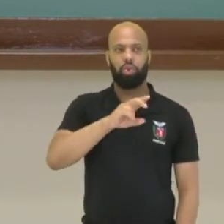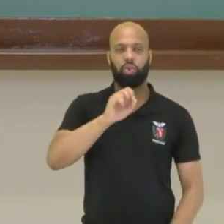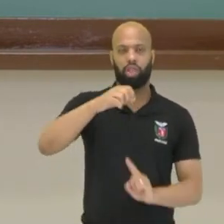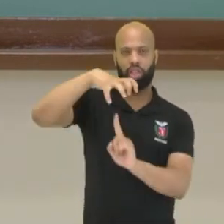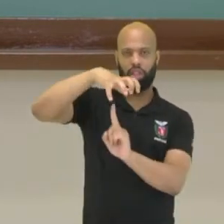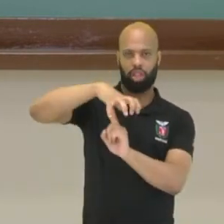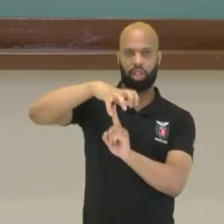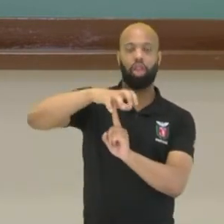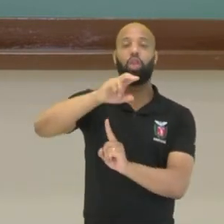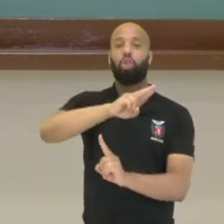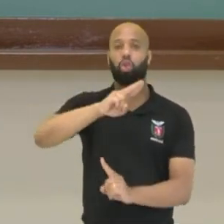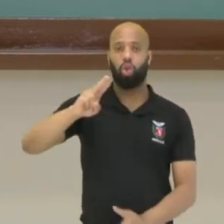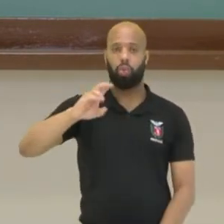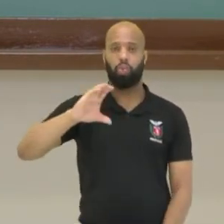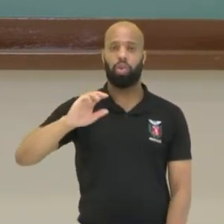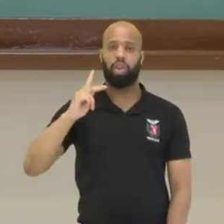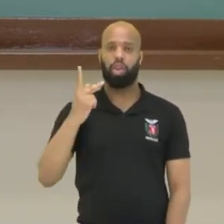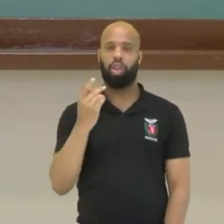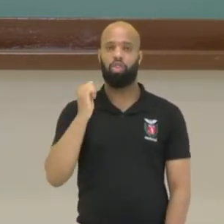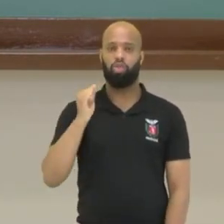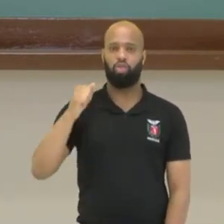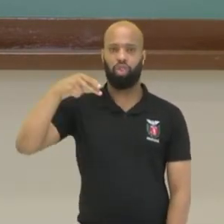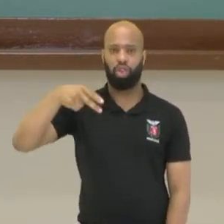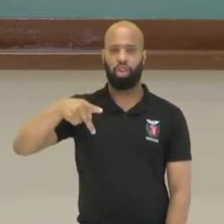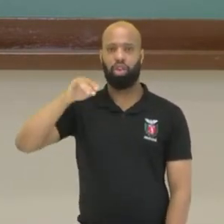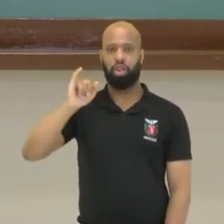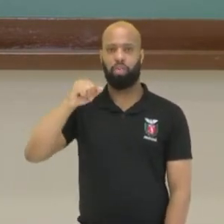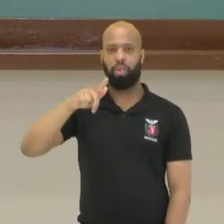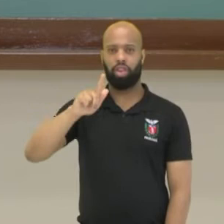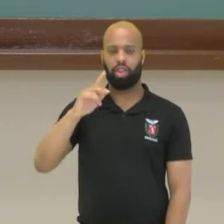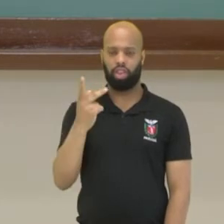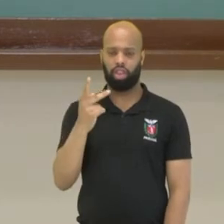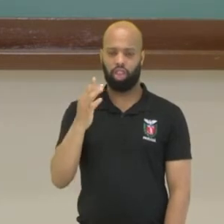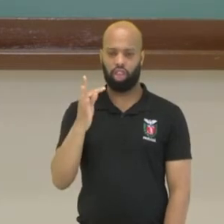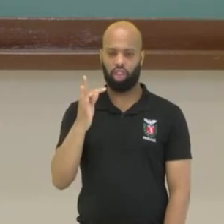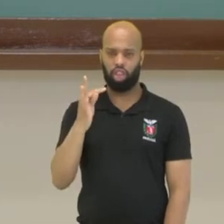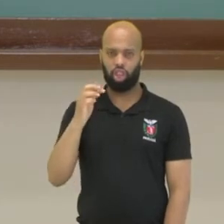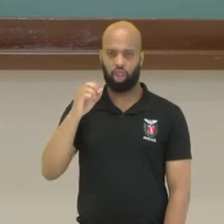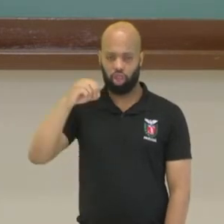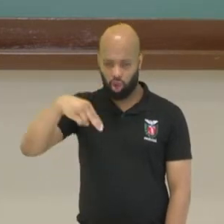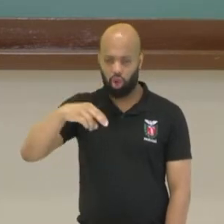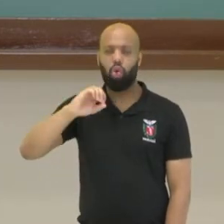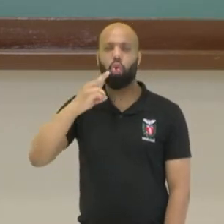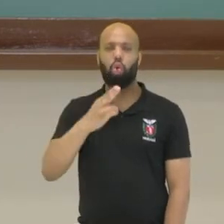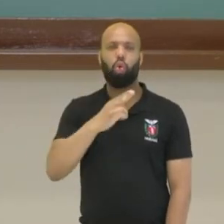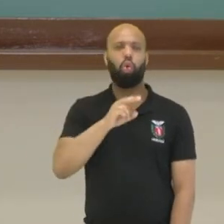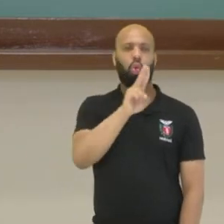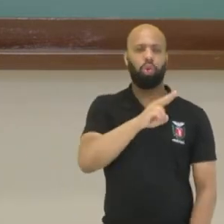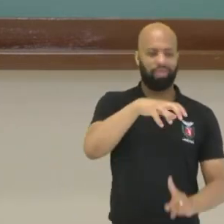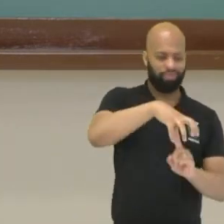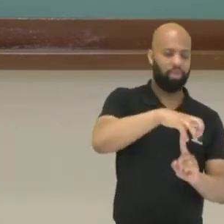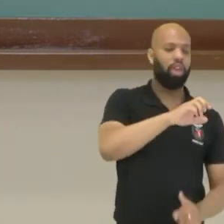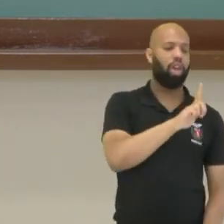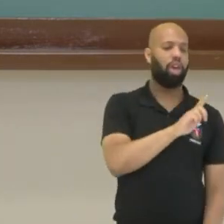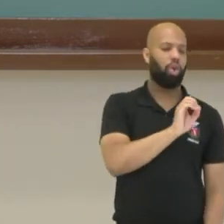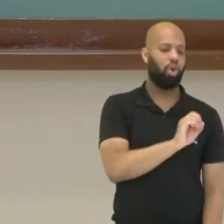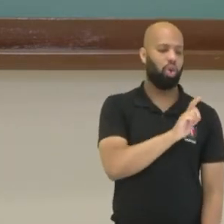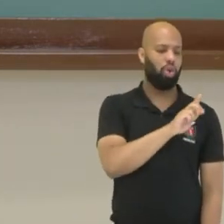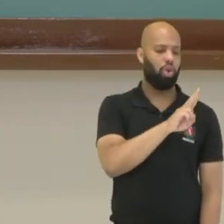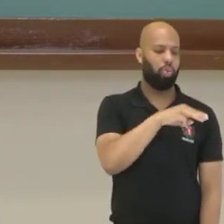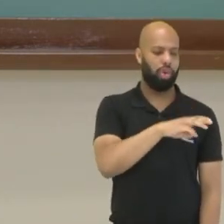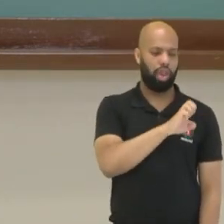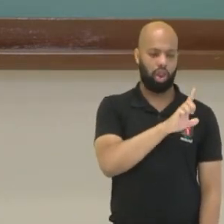cogumelo? Você usa ervilha ou pitipoá? Vai depender da situação. Mas no caso, se eu